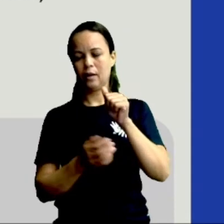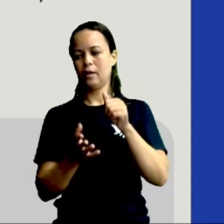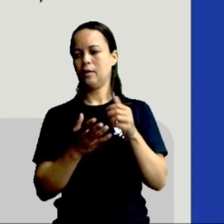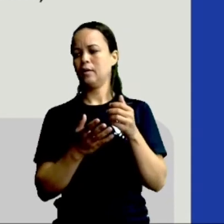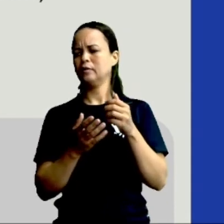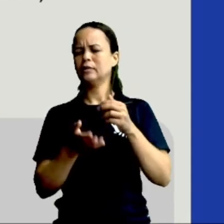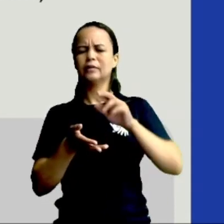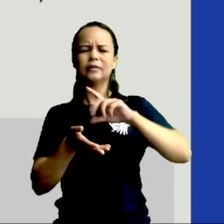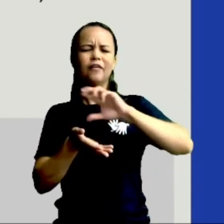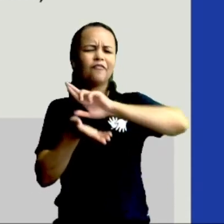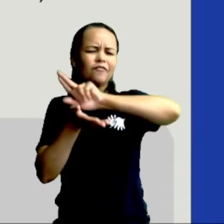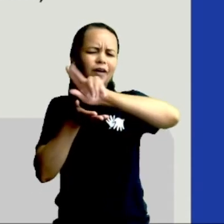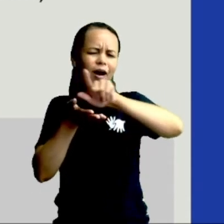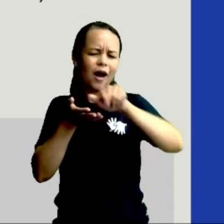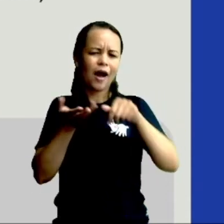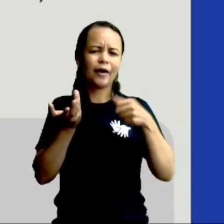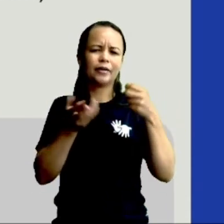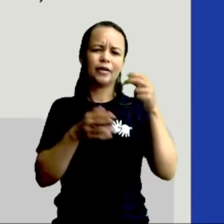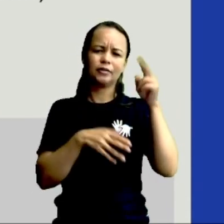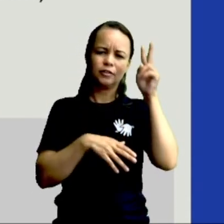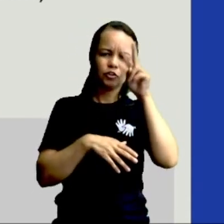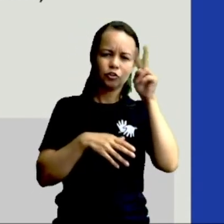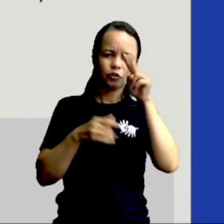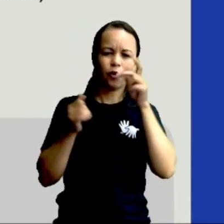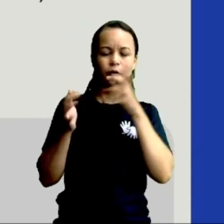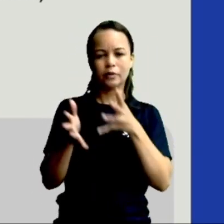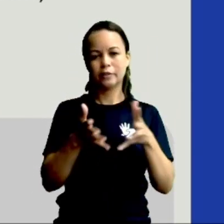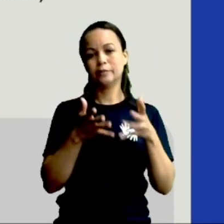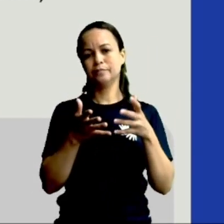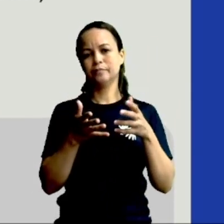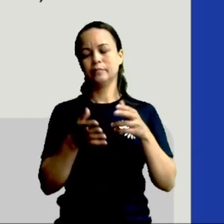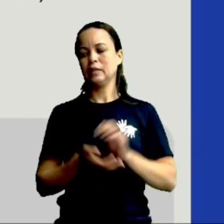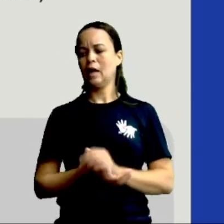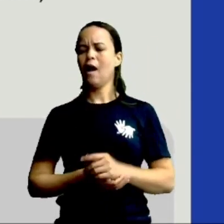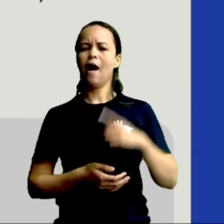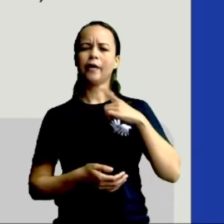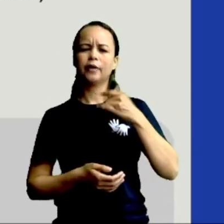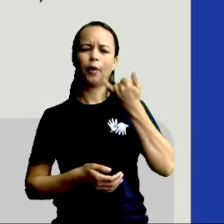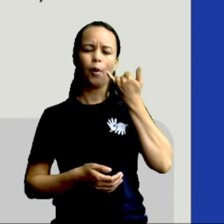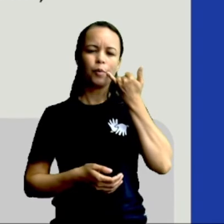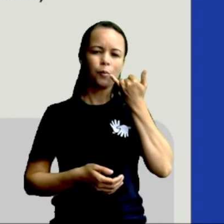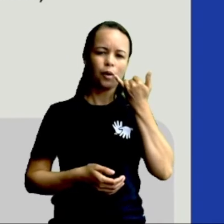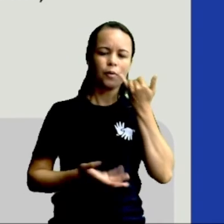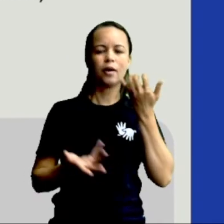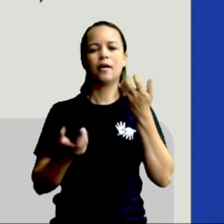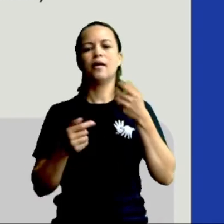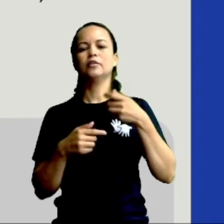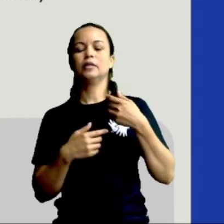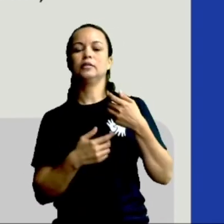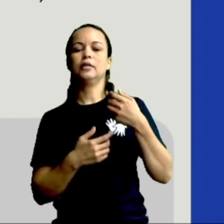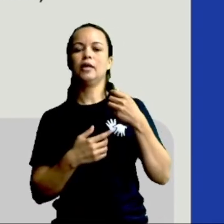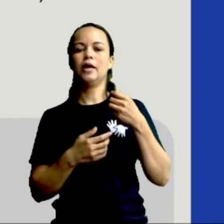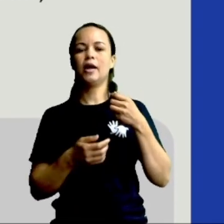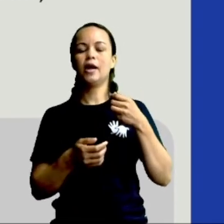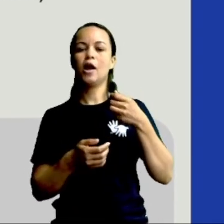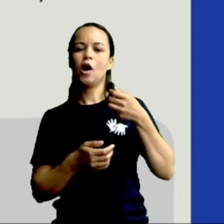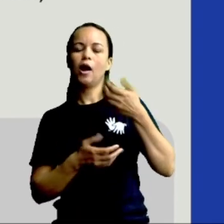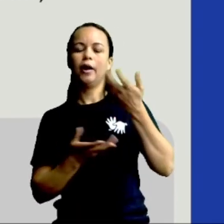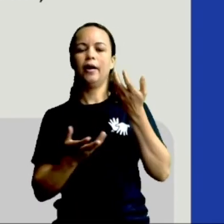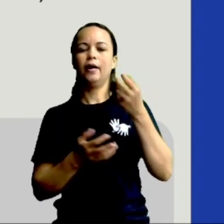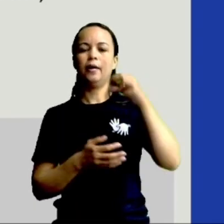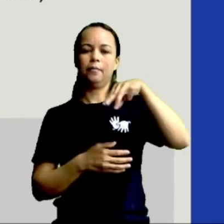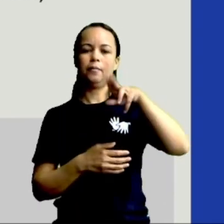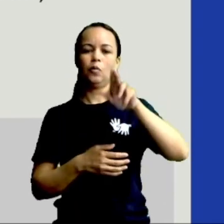comadre fulozinha, dentre outros. Aí vem saci, mula sem cabeça, várias